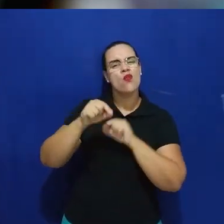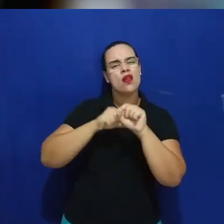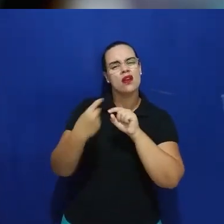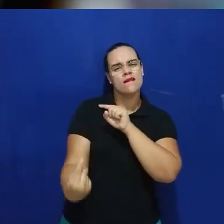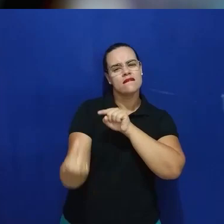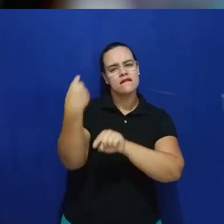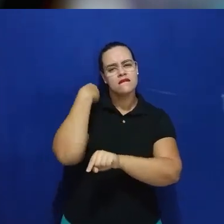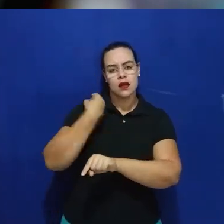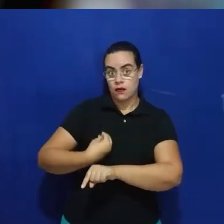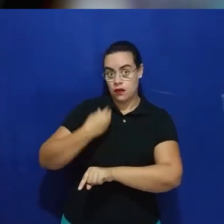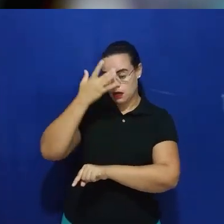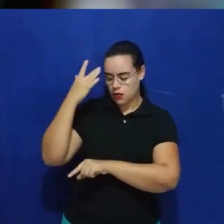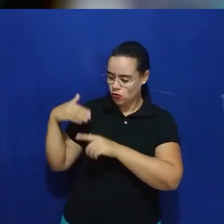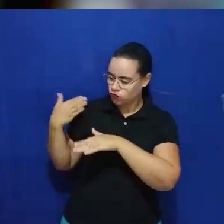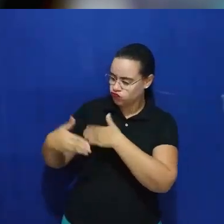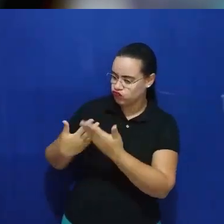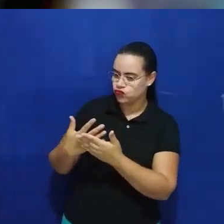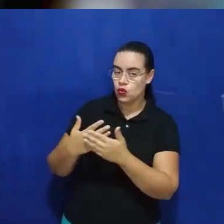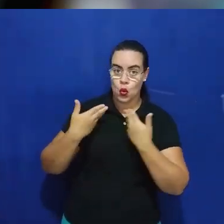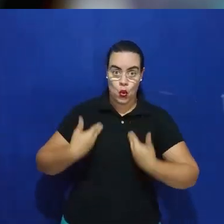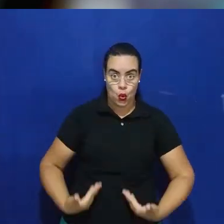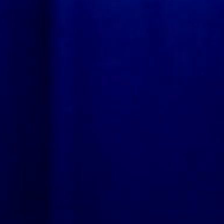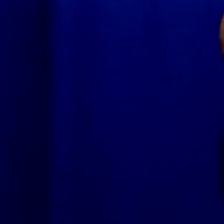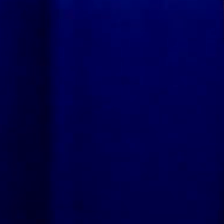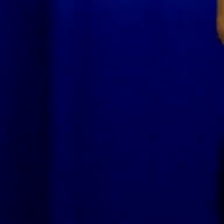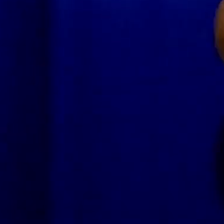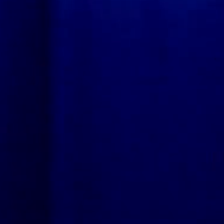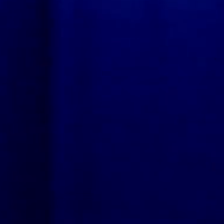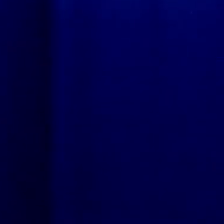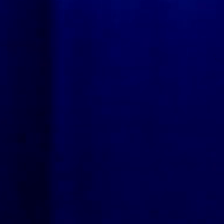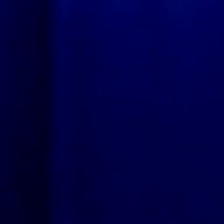gênero diversas, dentre outros. Espero que gostem.